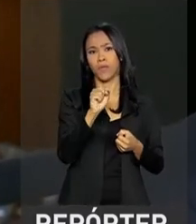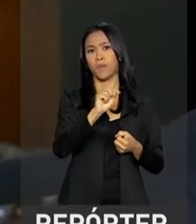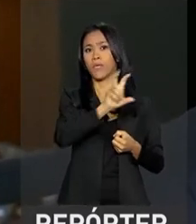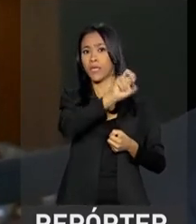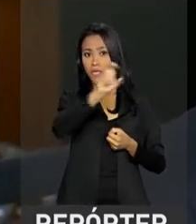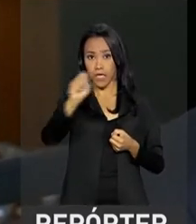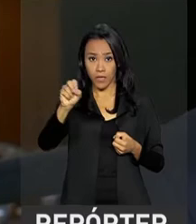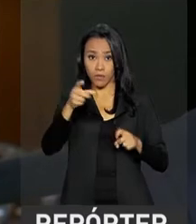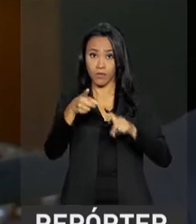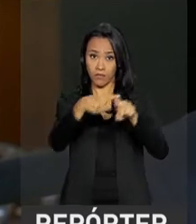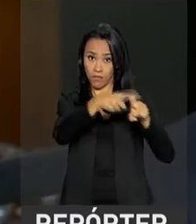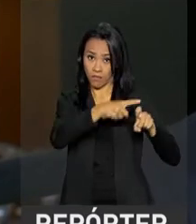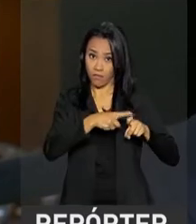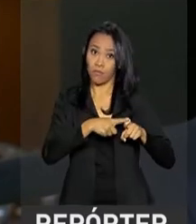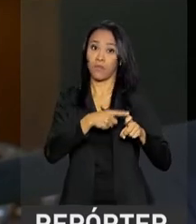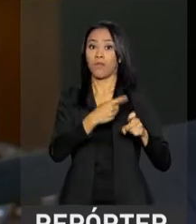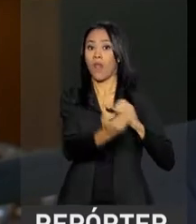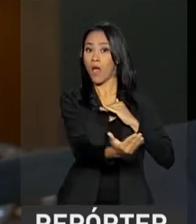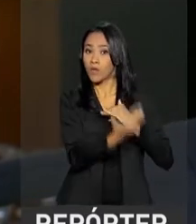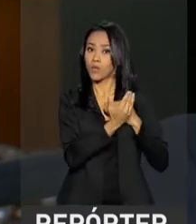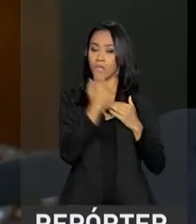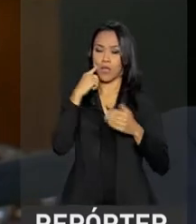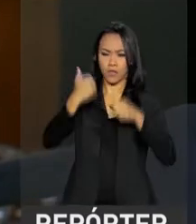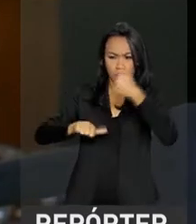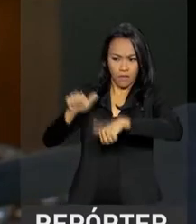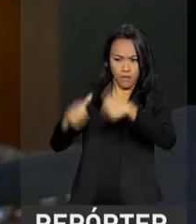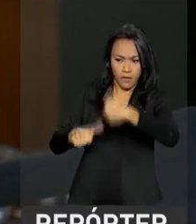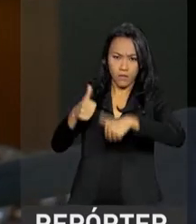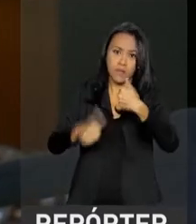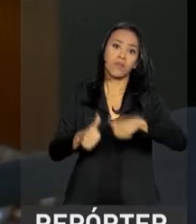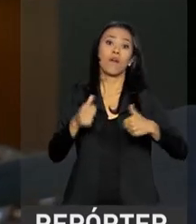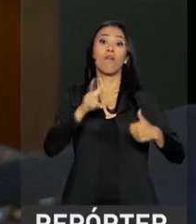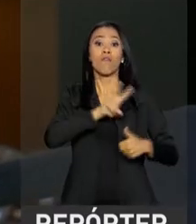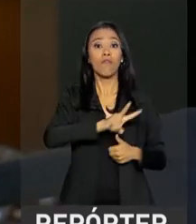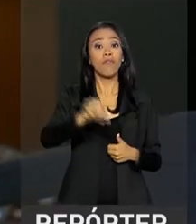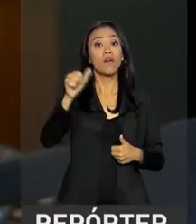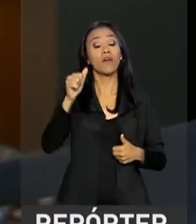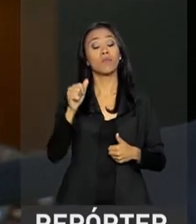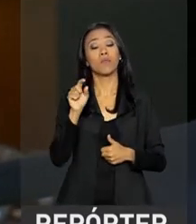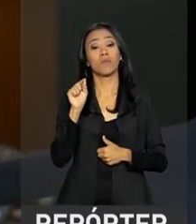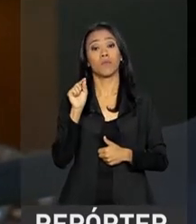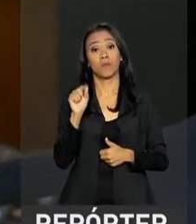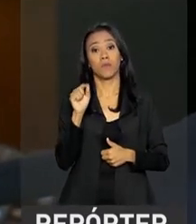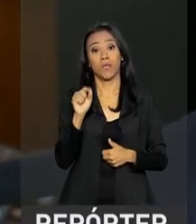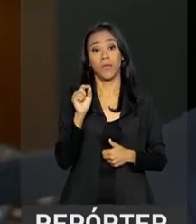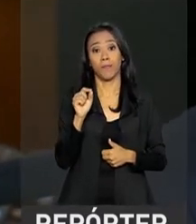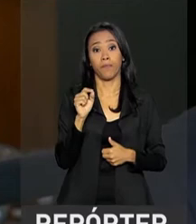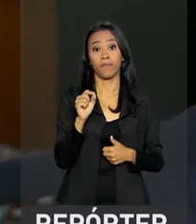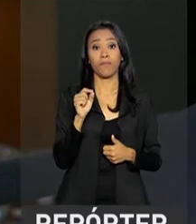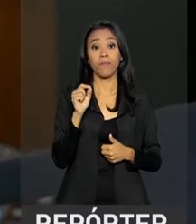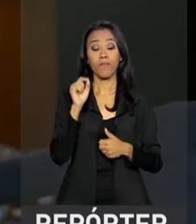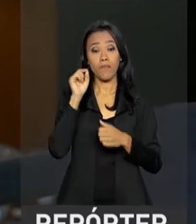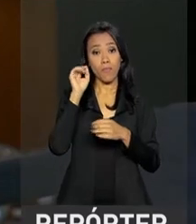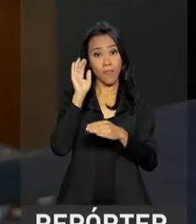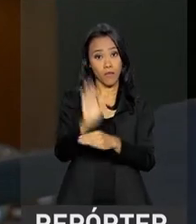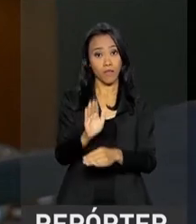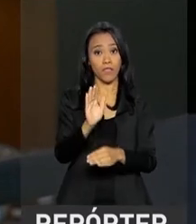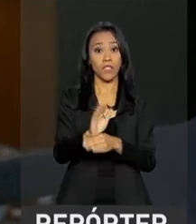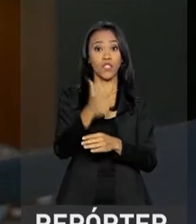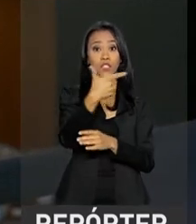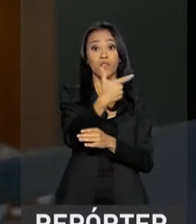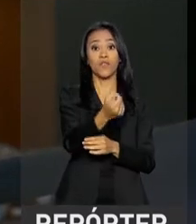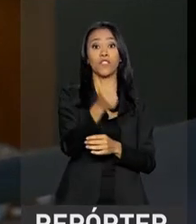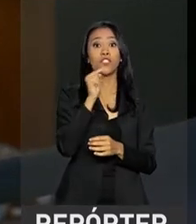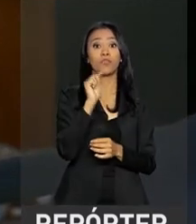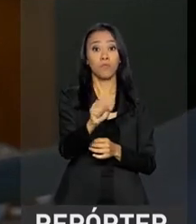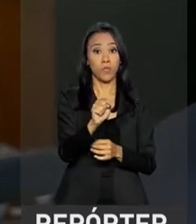que eu acredito absolutamente possível nós vamos saltar de uma capacidade de realizar perícias de revisão de 20 mil para